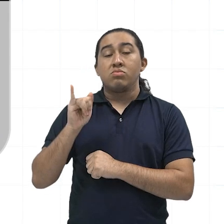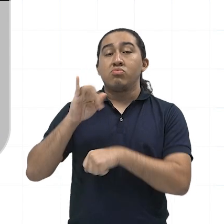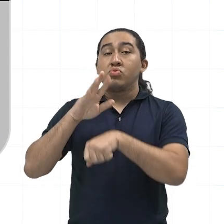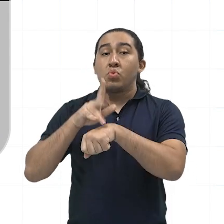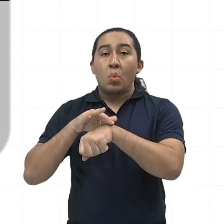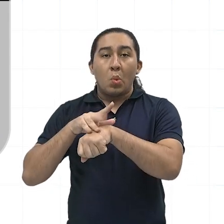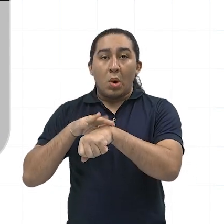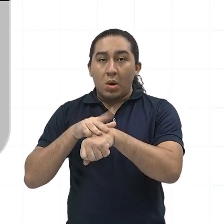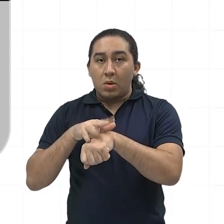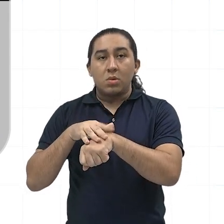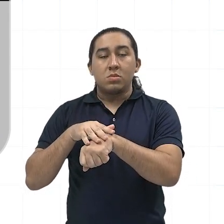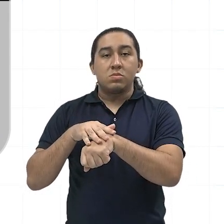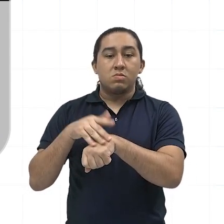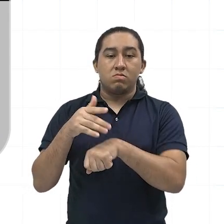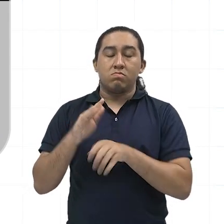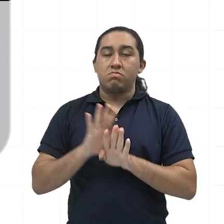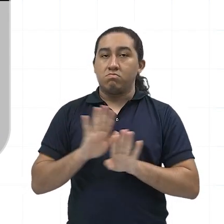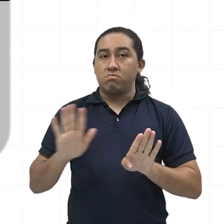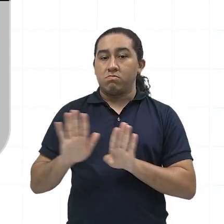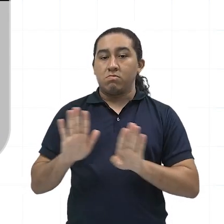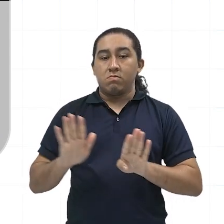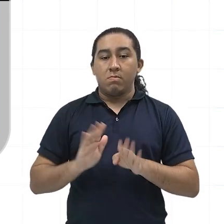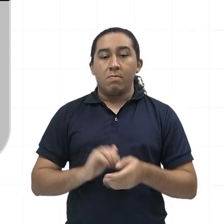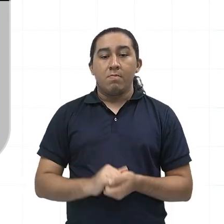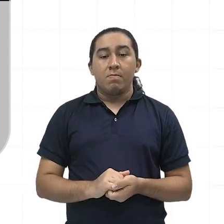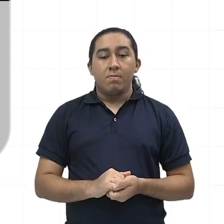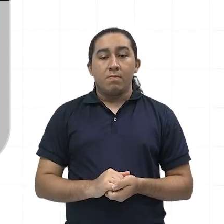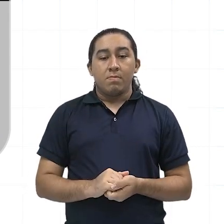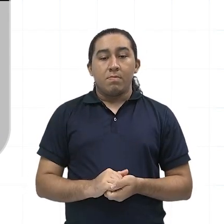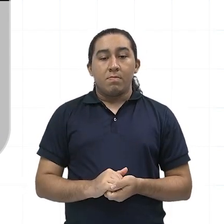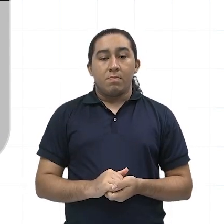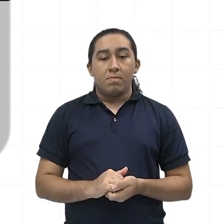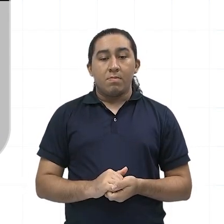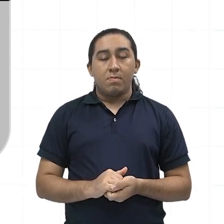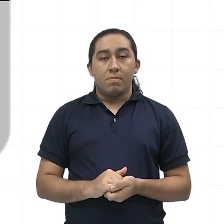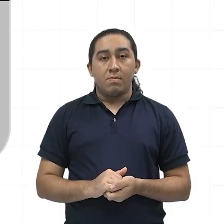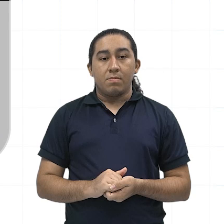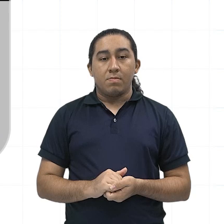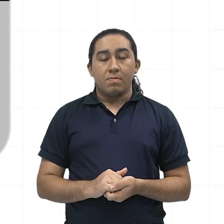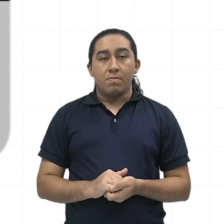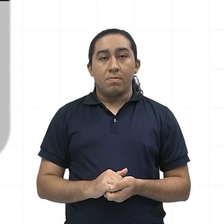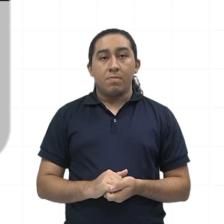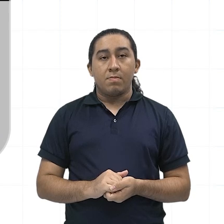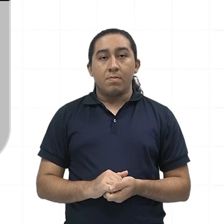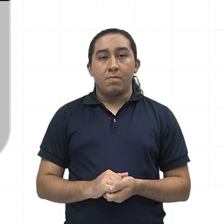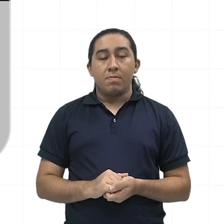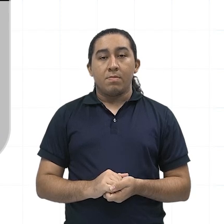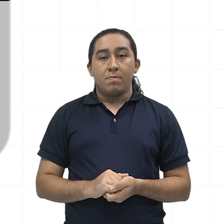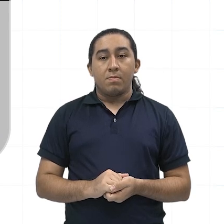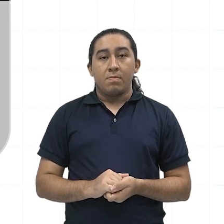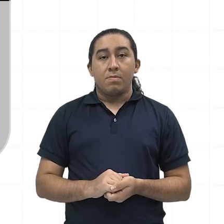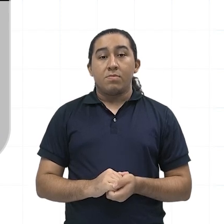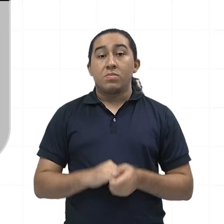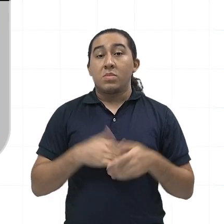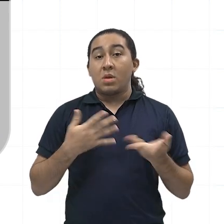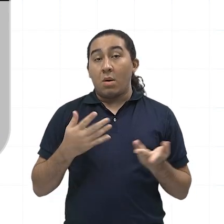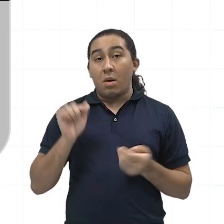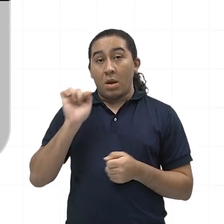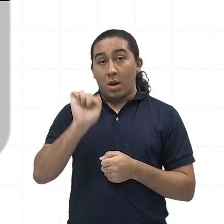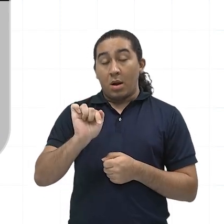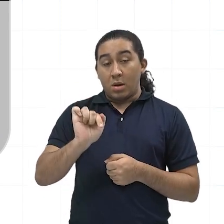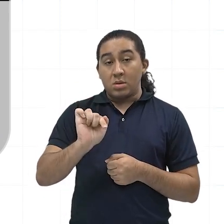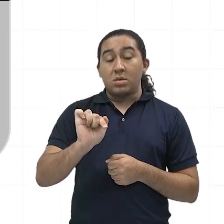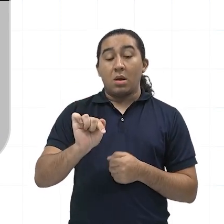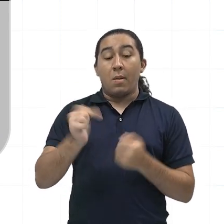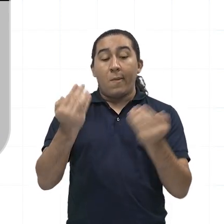incerteza, né, de que vai contaminar esse indivíduo, né, esse bebê, esse ser que veio ao mundo. Então, esse quadro comparativo